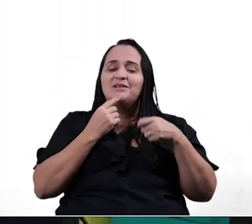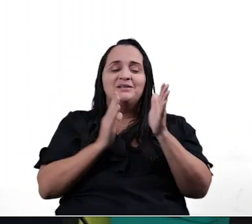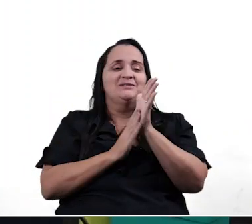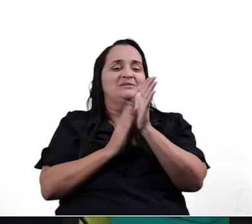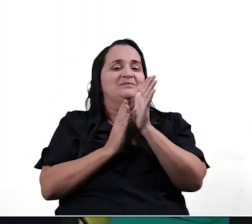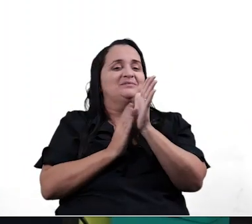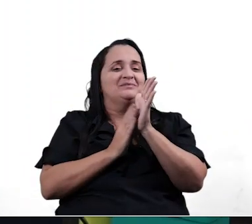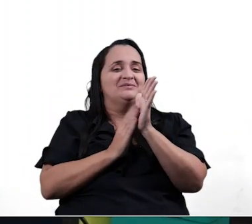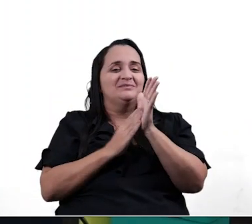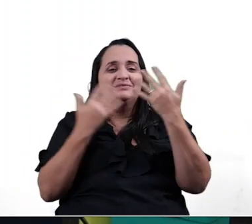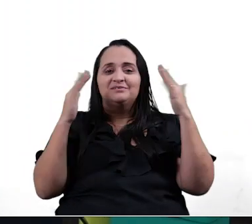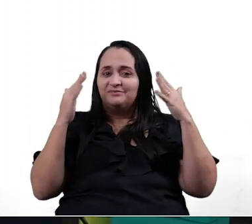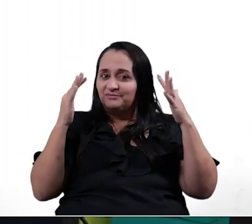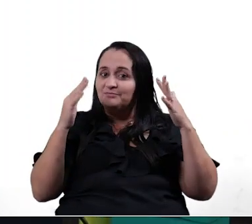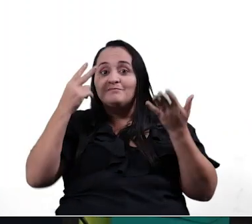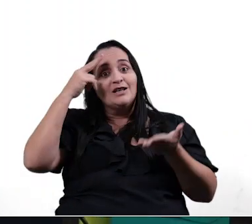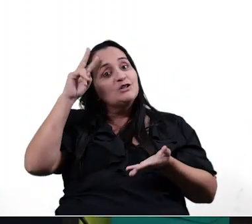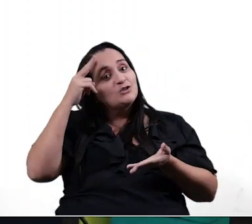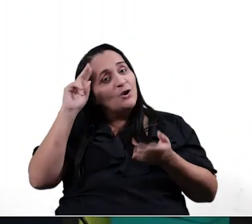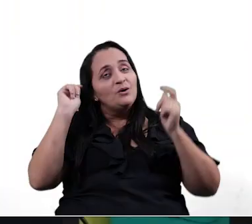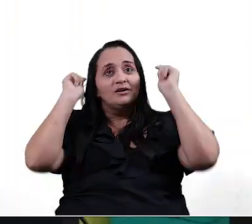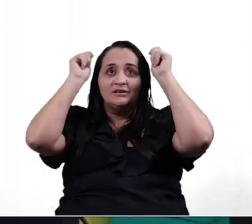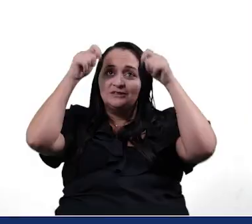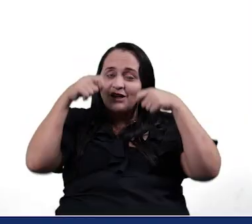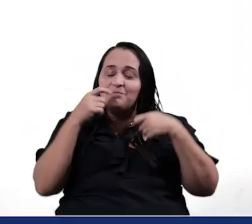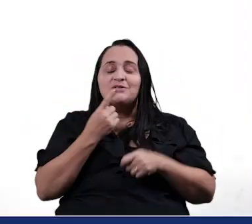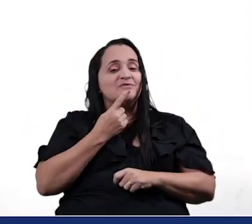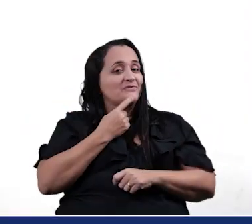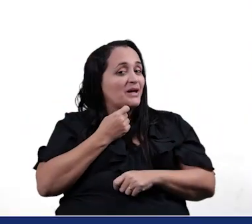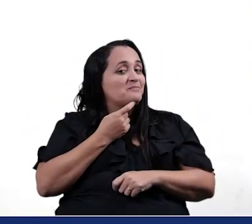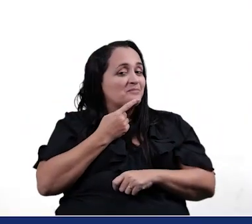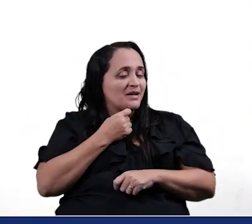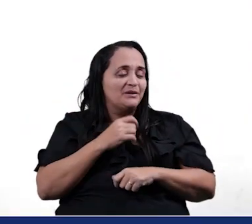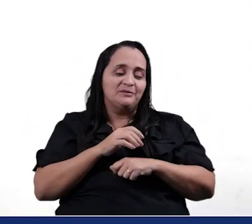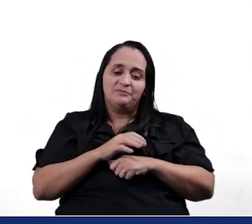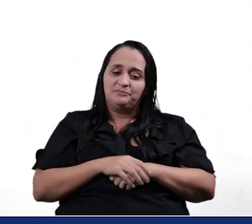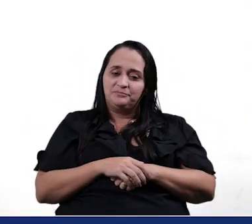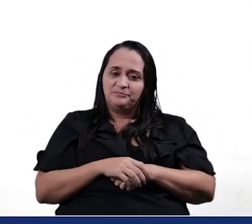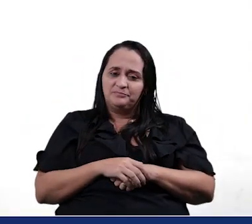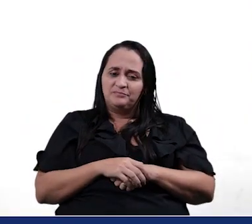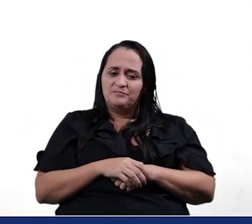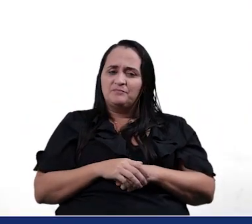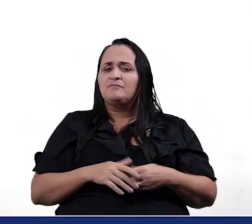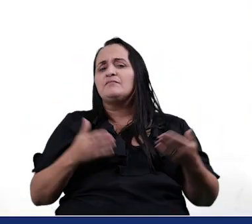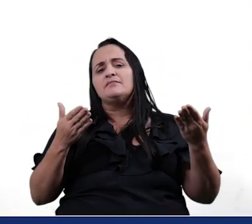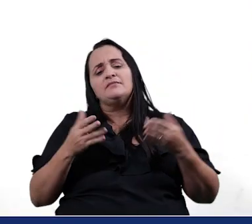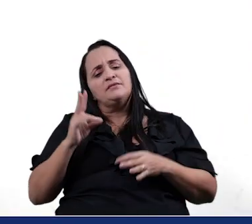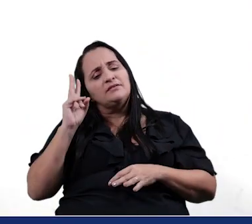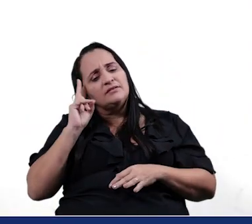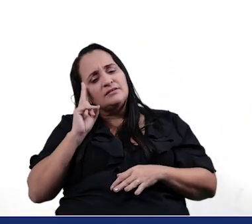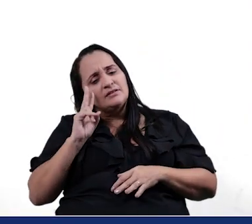muito inteligentes, esperto, ligado na história. E agora, lembra que toda